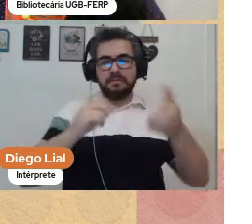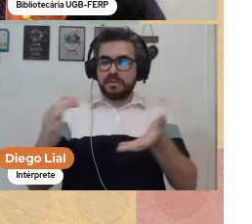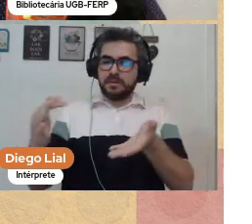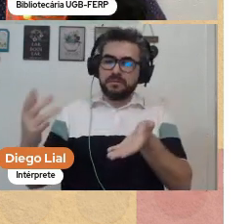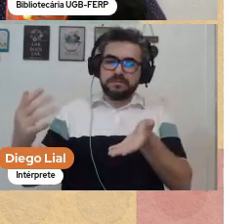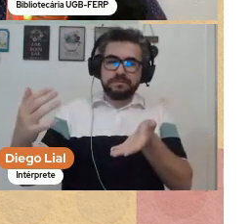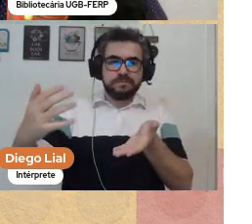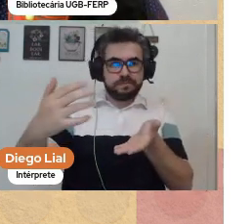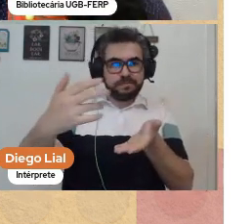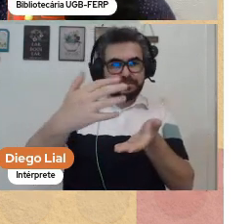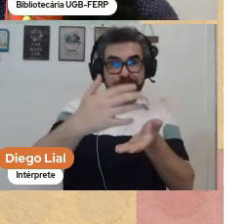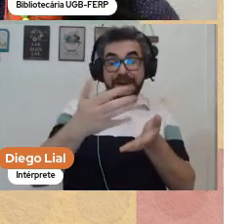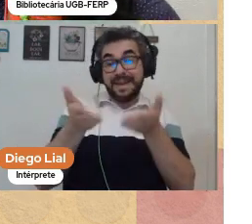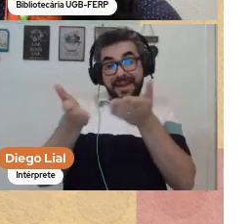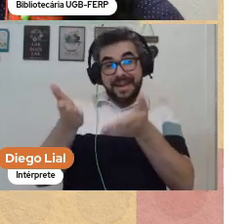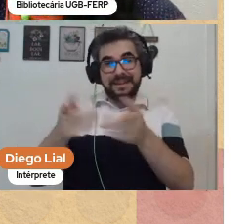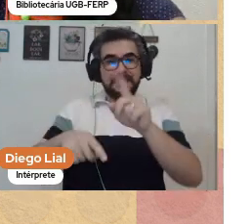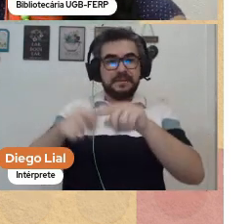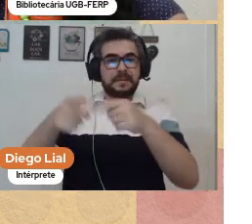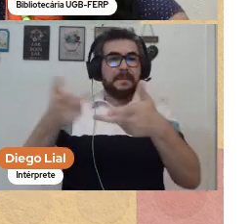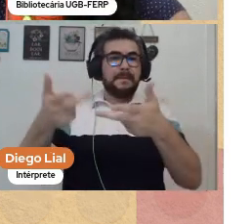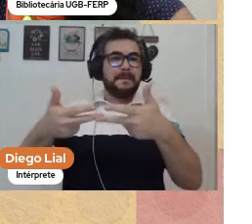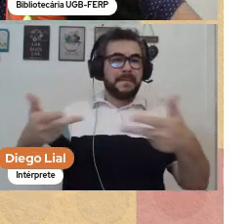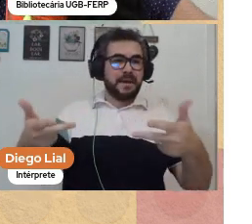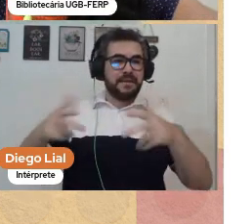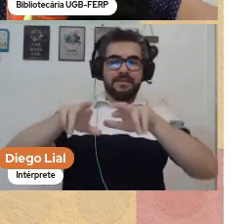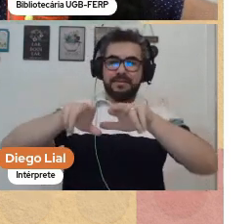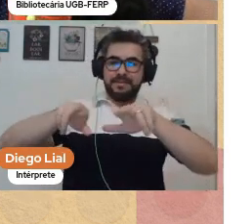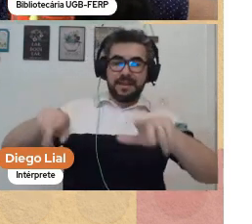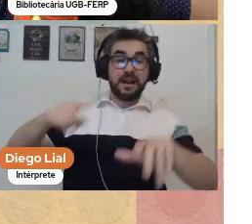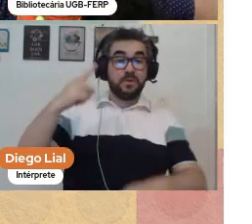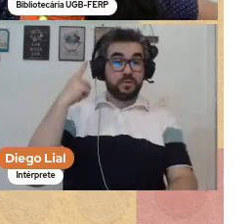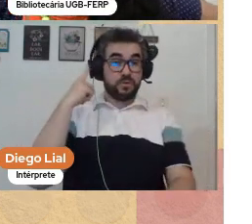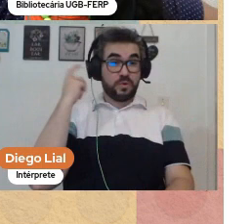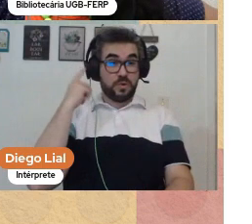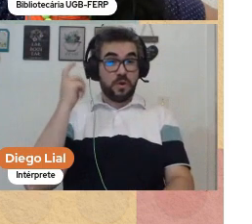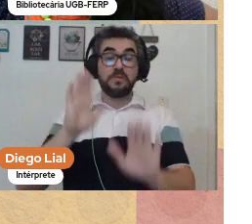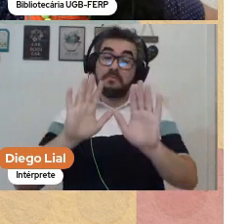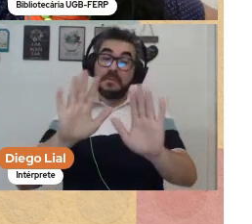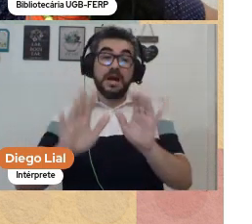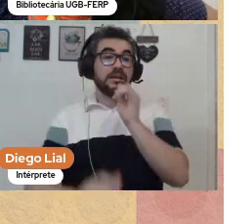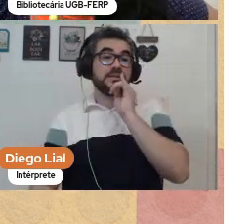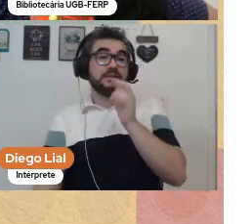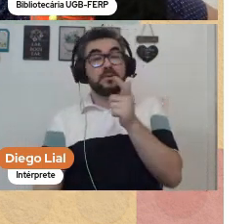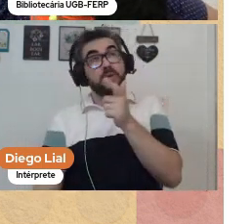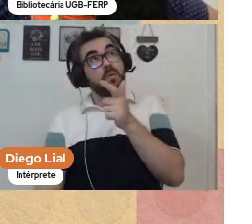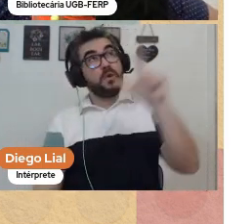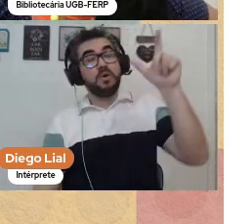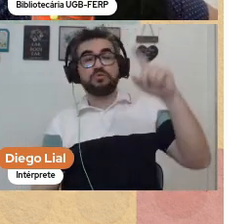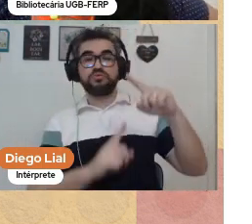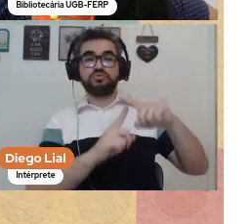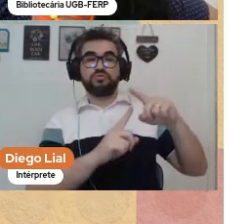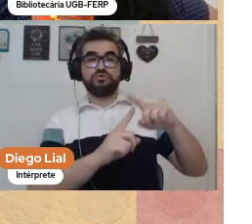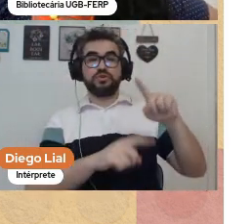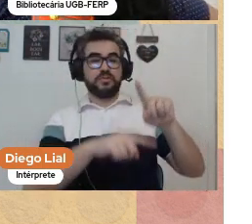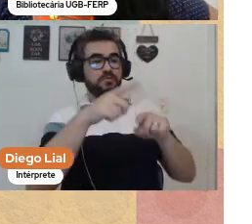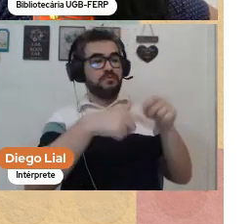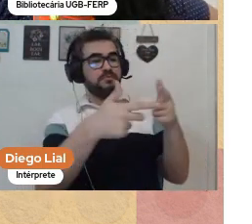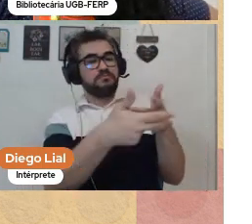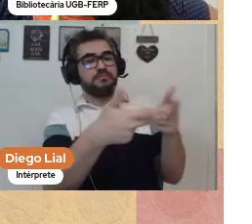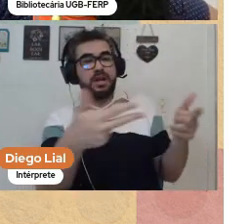acredito que com outros acervos que não têm ainda um diagnóstico e queiram aplicar um plano de preservação digital, precisa.